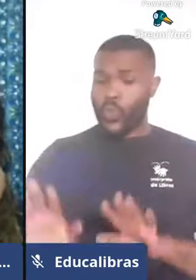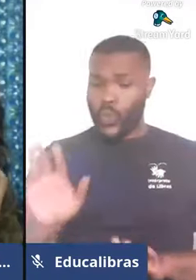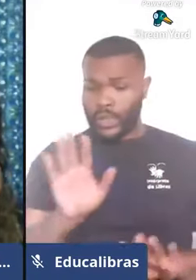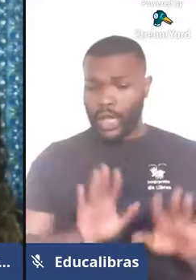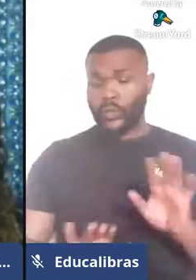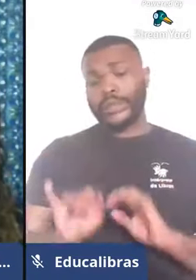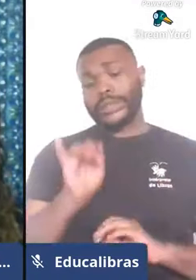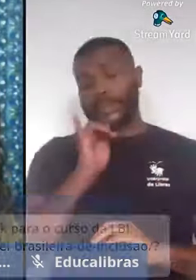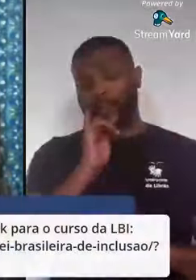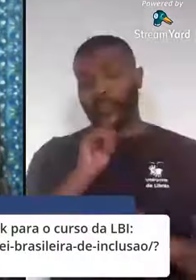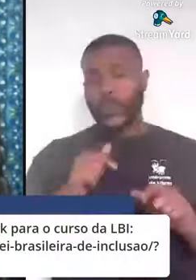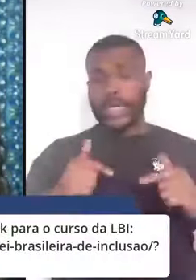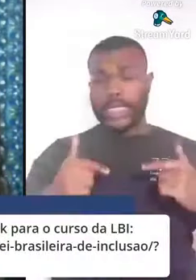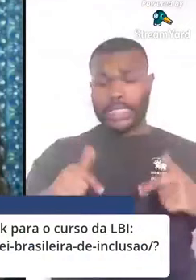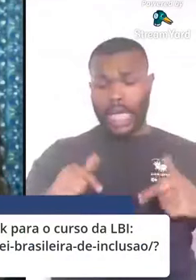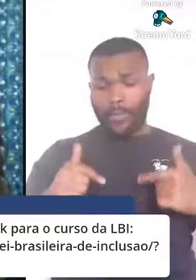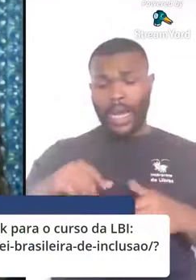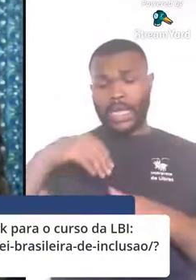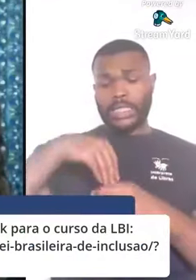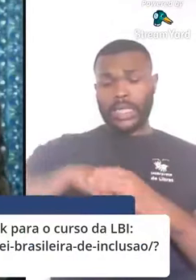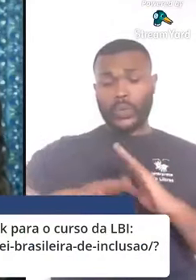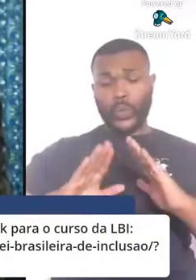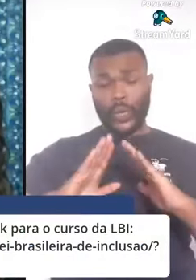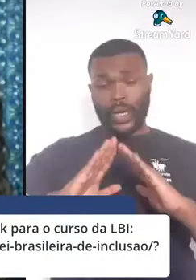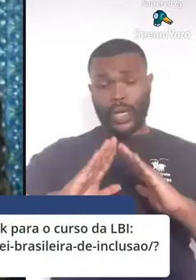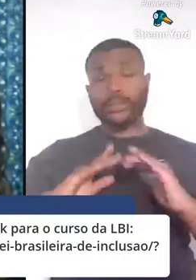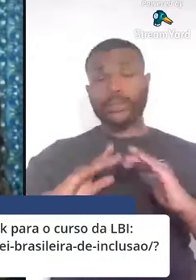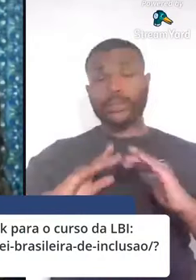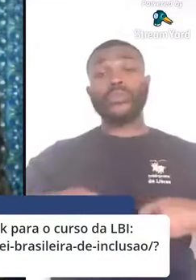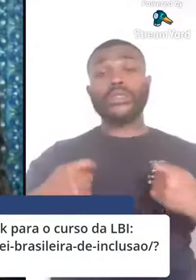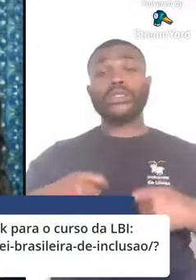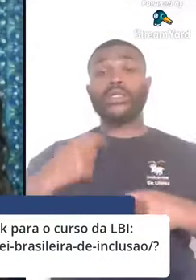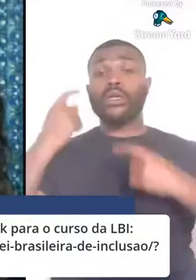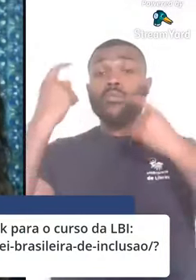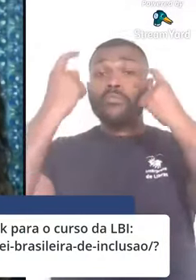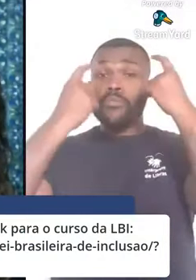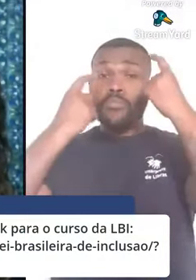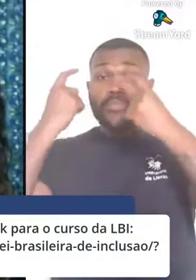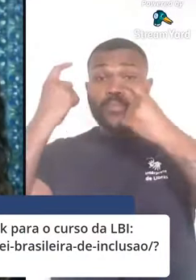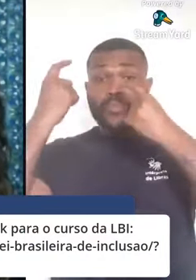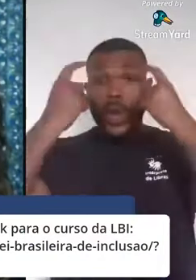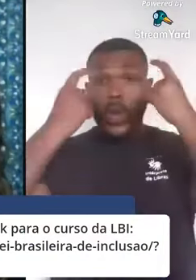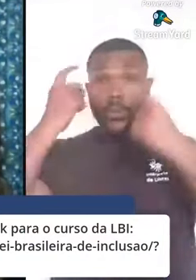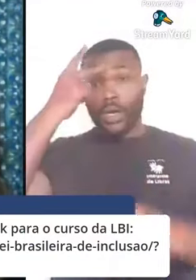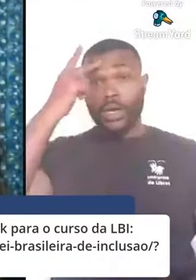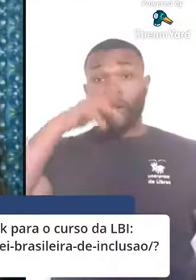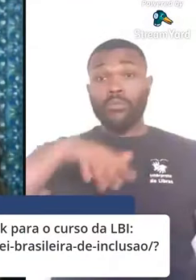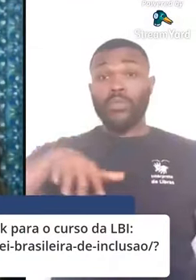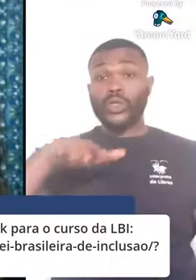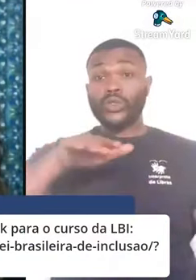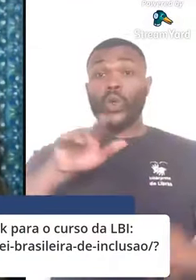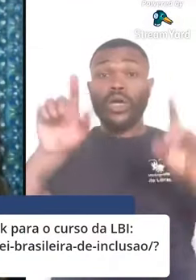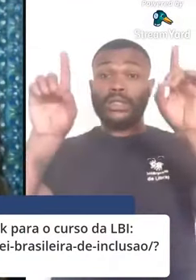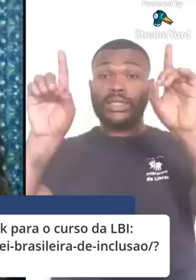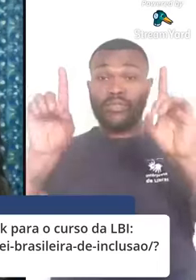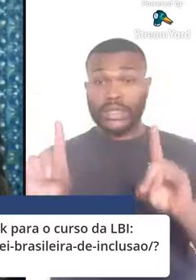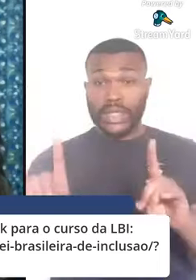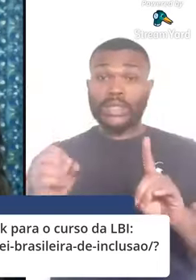casa, a gente tem que se preocupar com algumas questões para a pessoa com deficiência e para a pessoa sem deficiência, né? Então, algumas questões são,